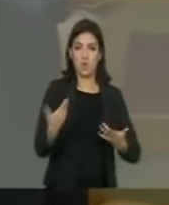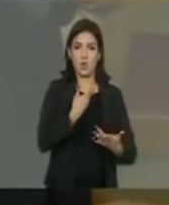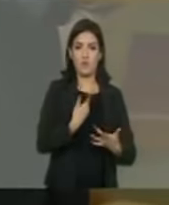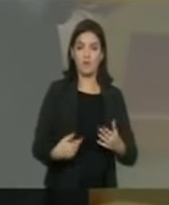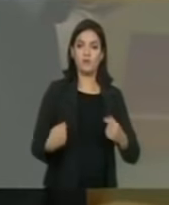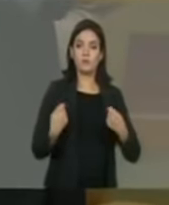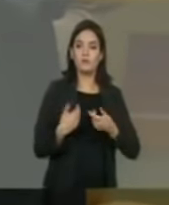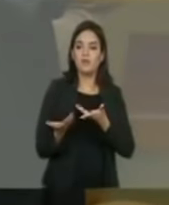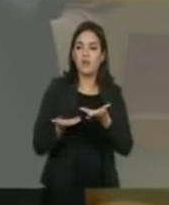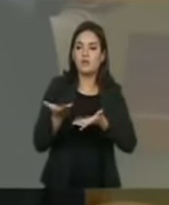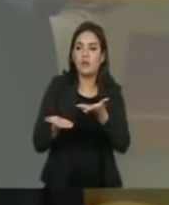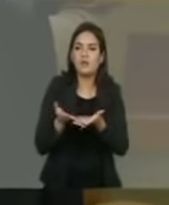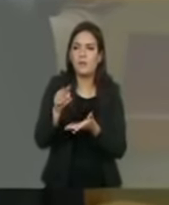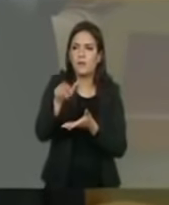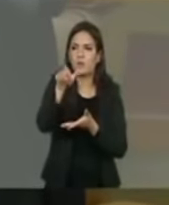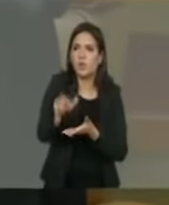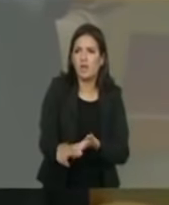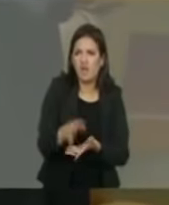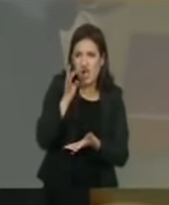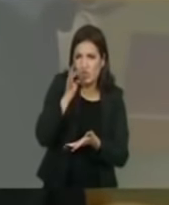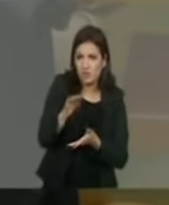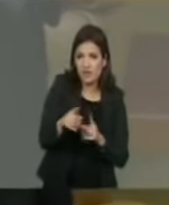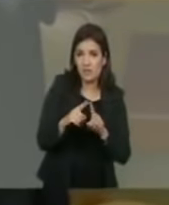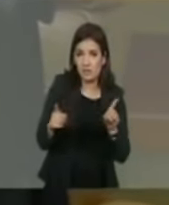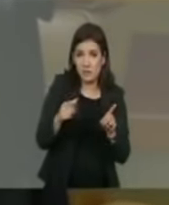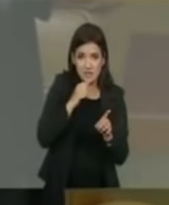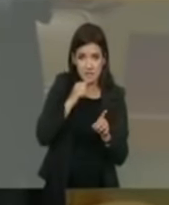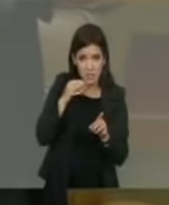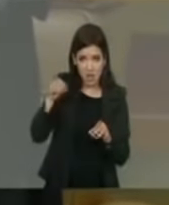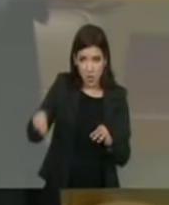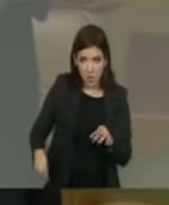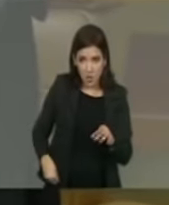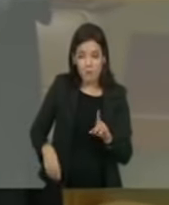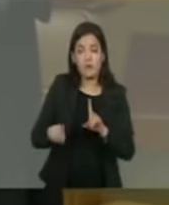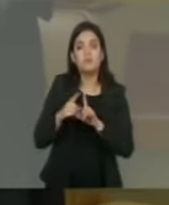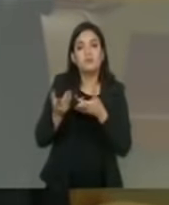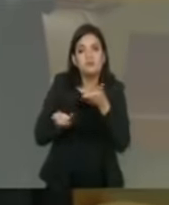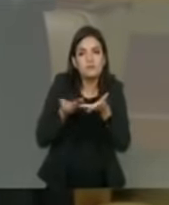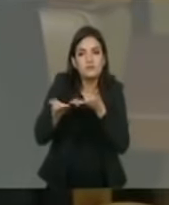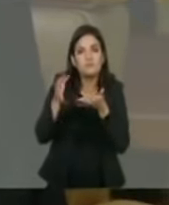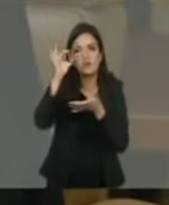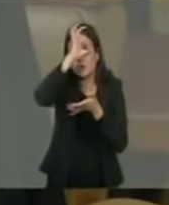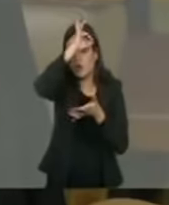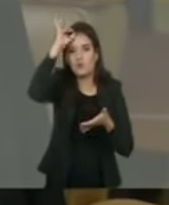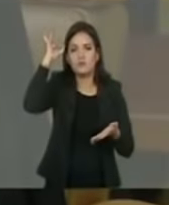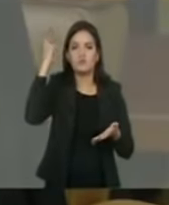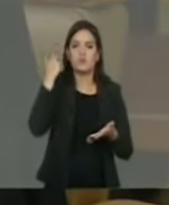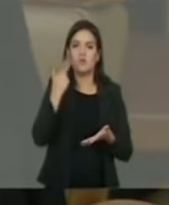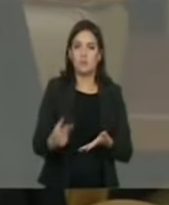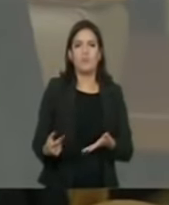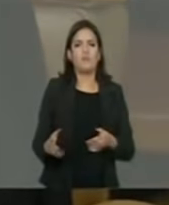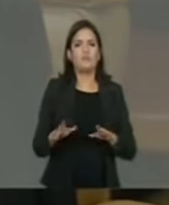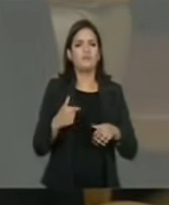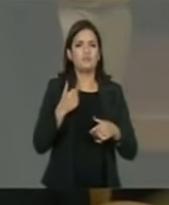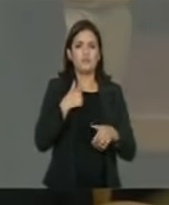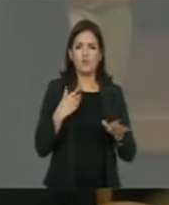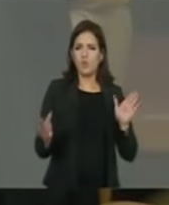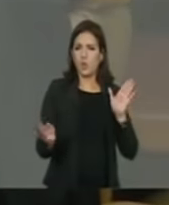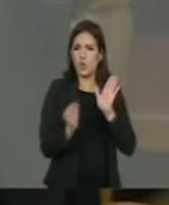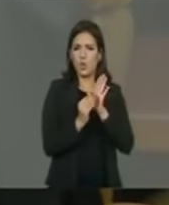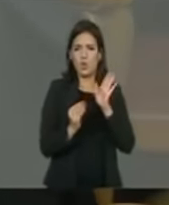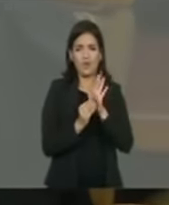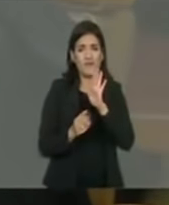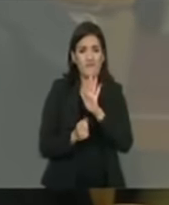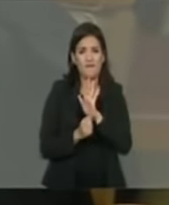aquele que ainda não sofreu condenação penal irrecorrível eu vejo aqui uma série de uma série